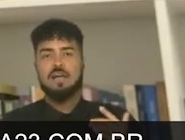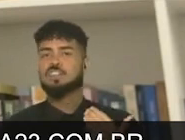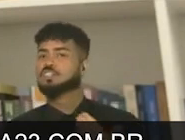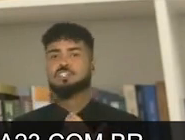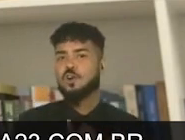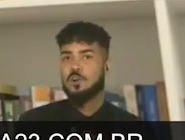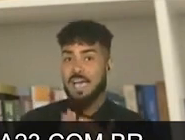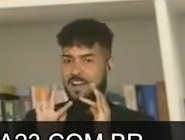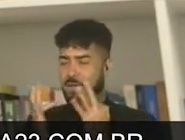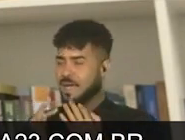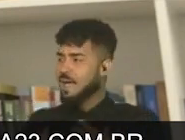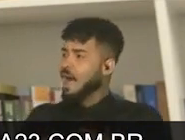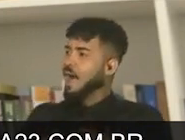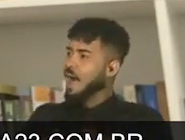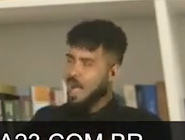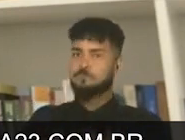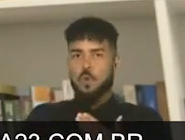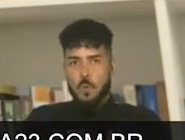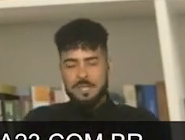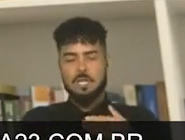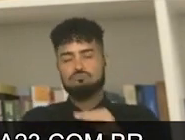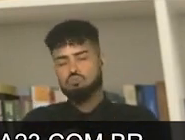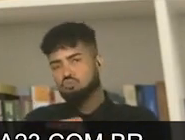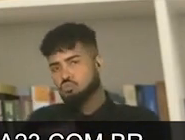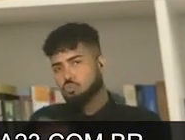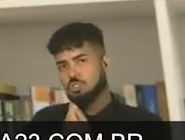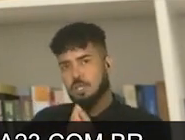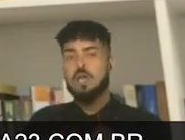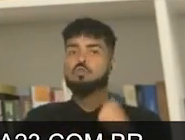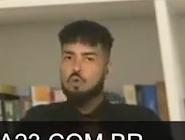animá-la a então começar a juntar dinheiro para pagá-lo à vista todos os anos.